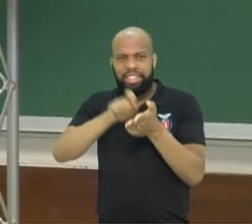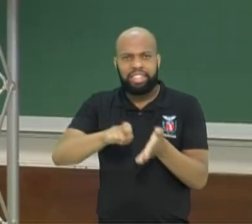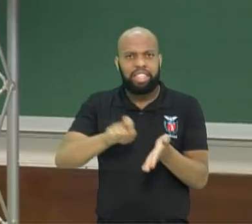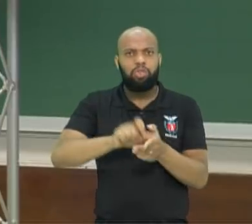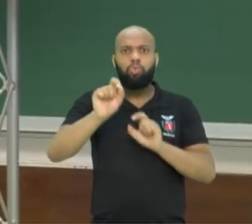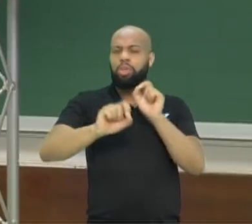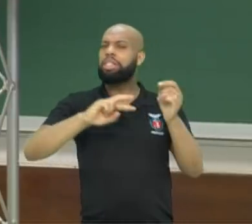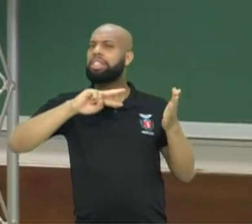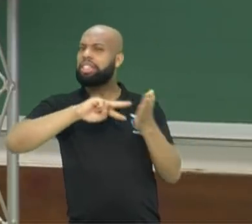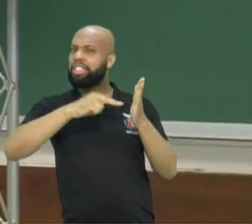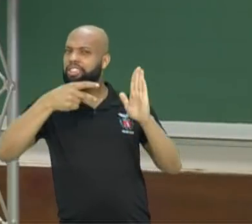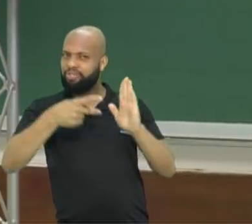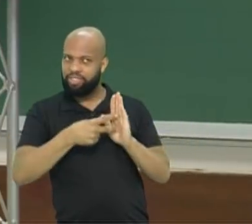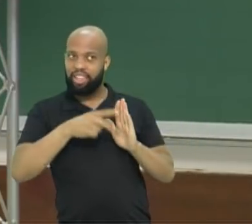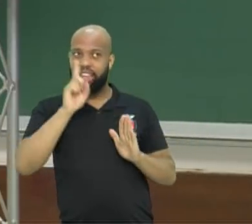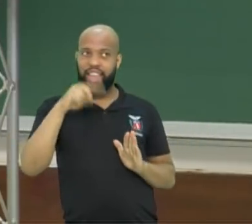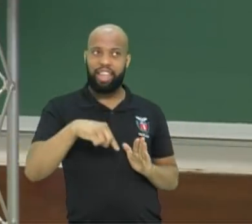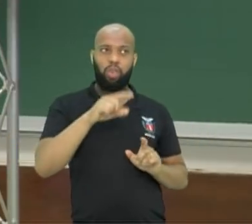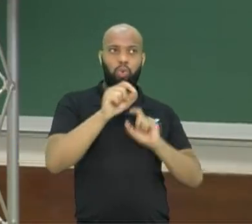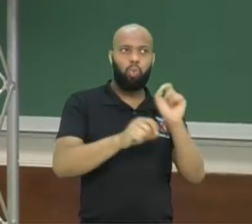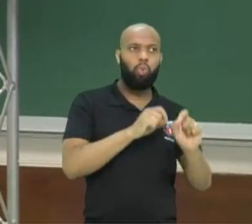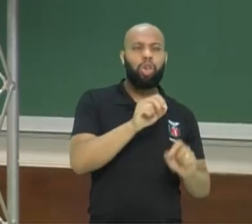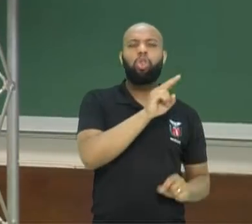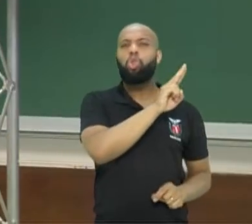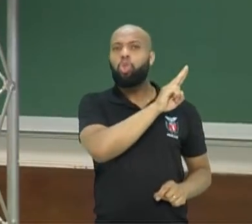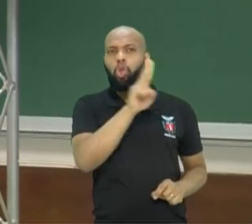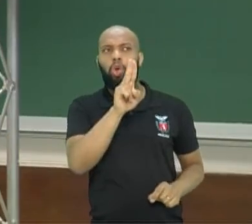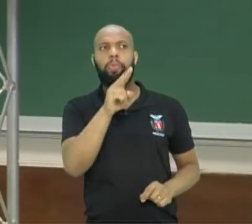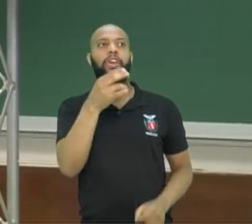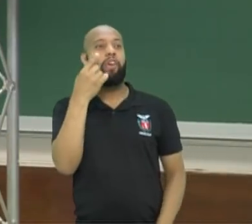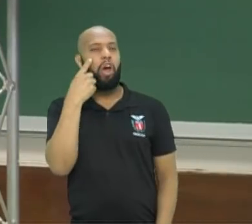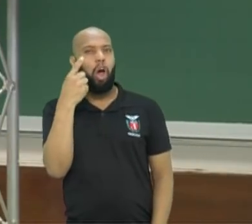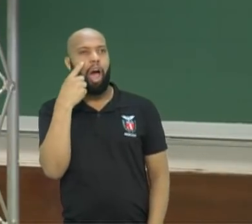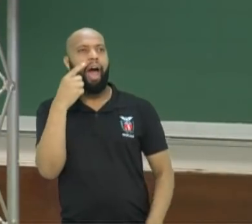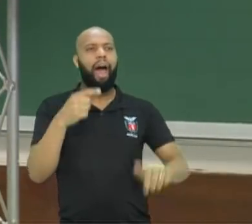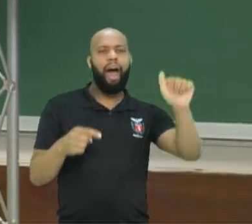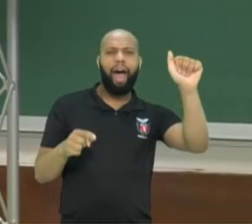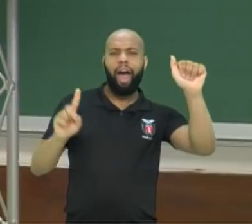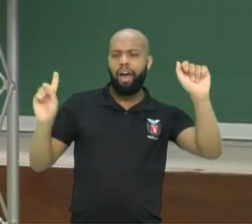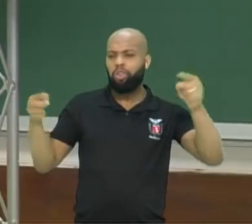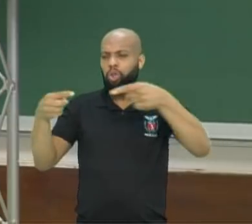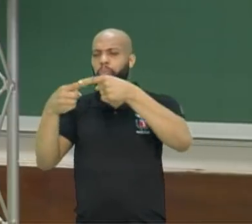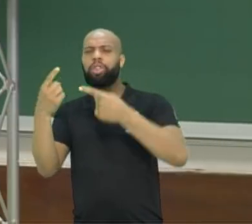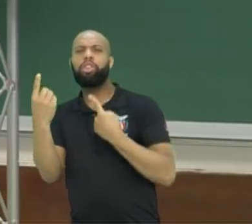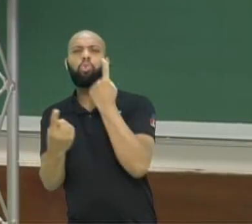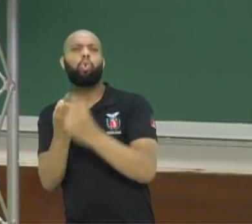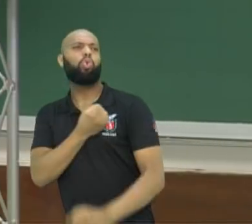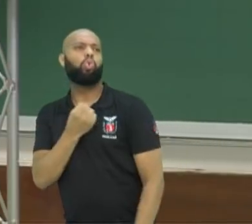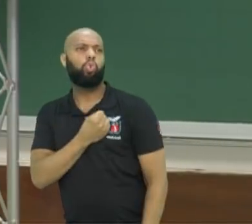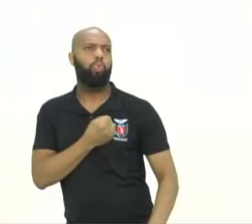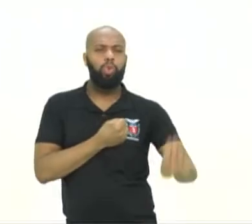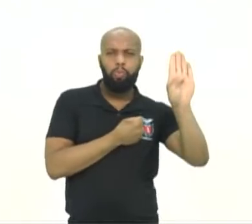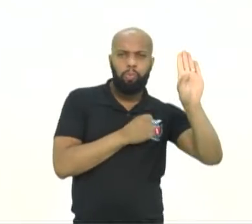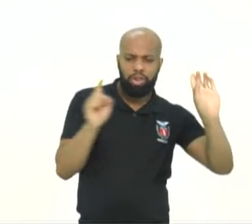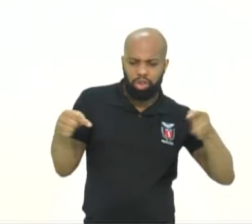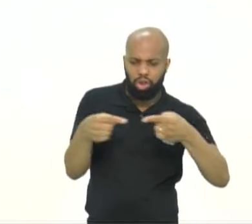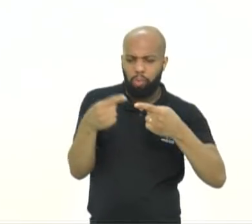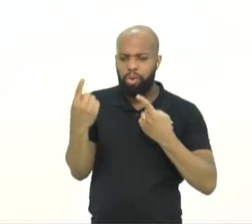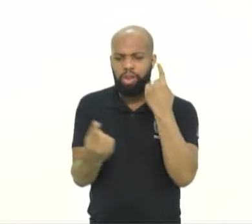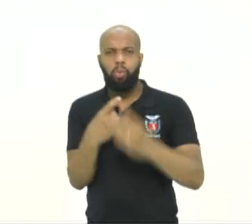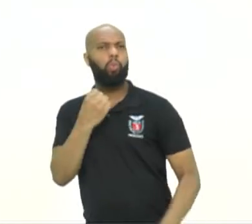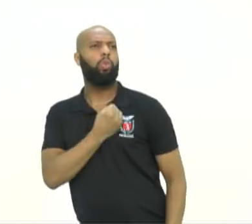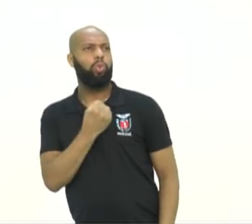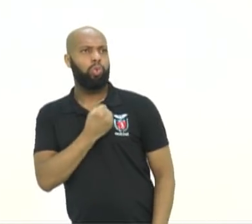que é. Será que é uma painting? Você vai colocar lá a letra A. Será que é um drawing? Será que é uma photography ou será